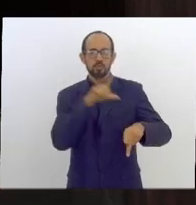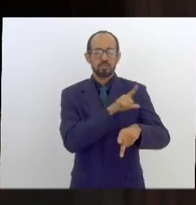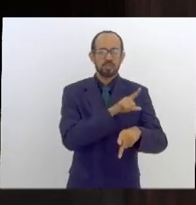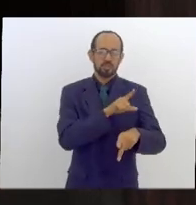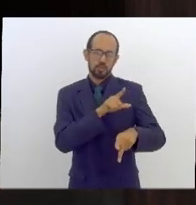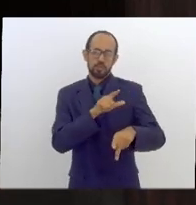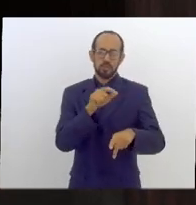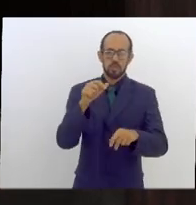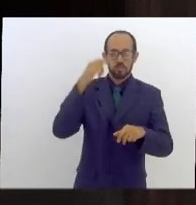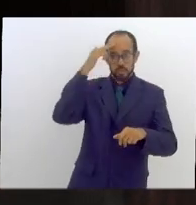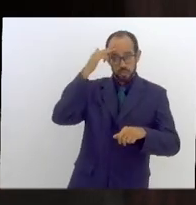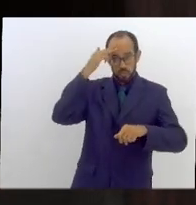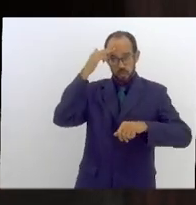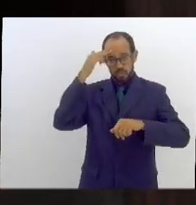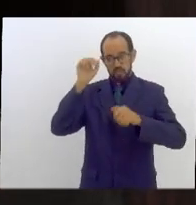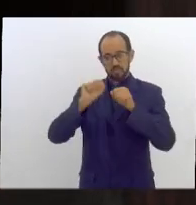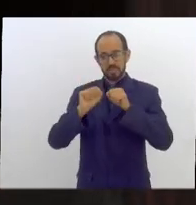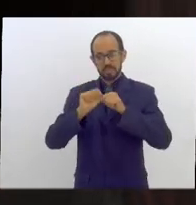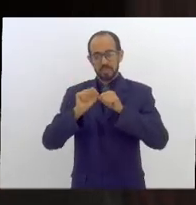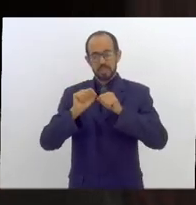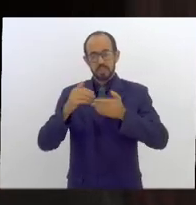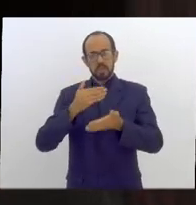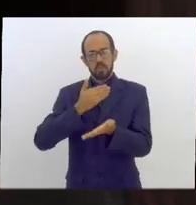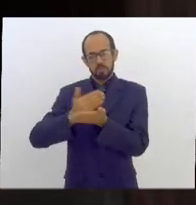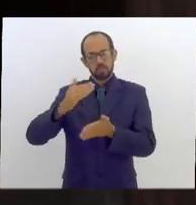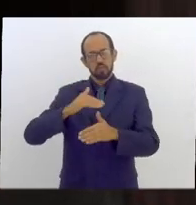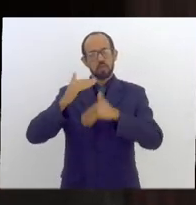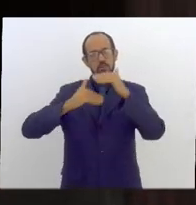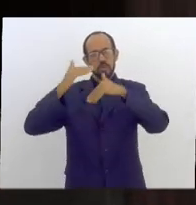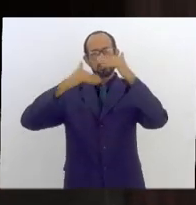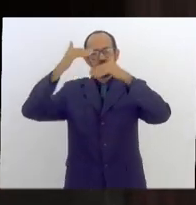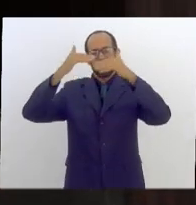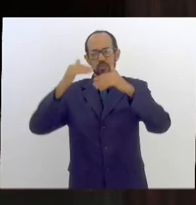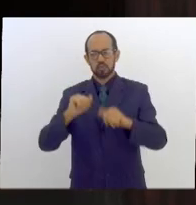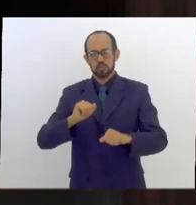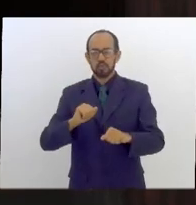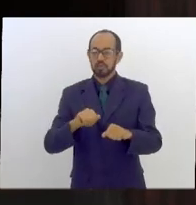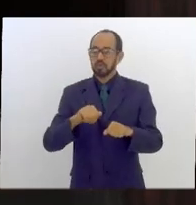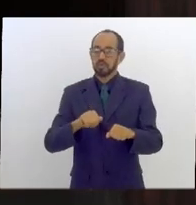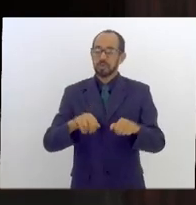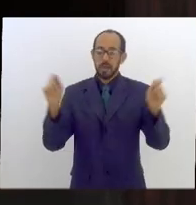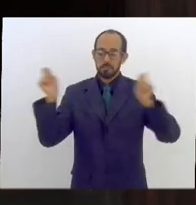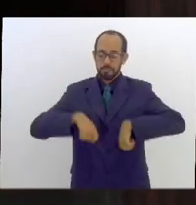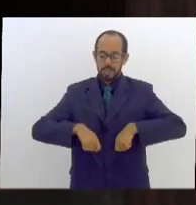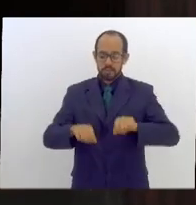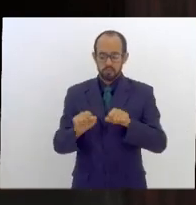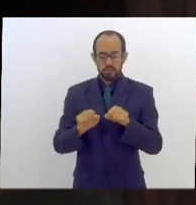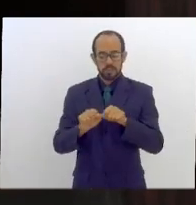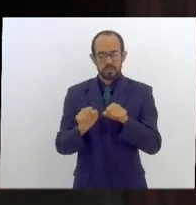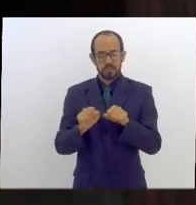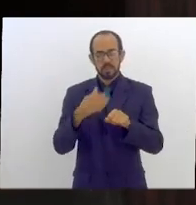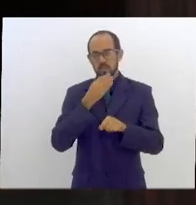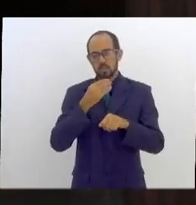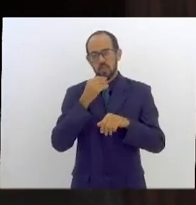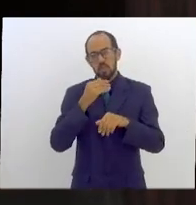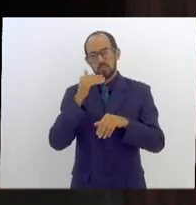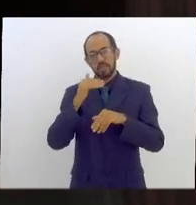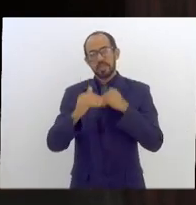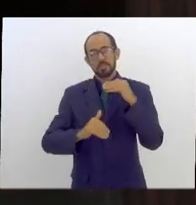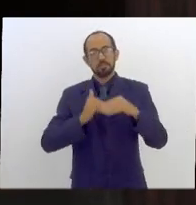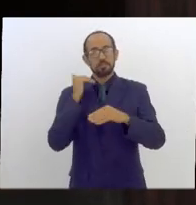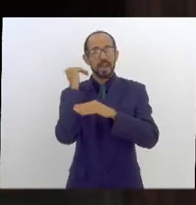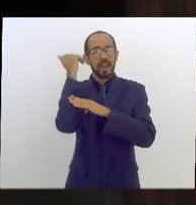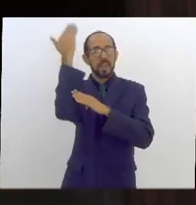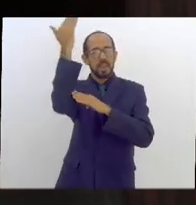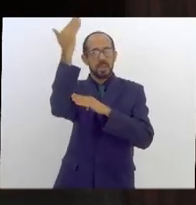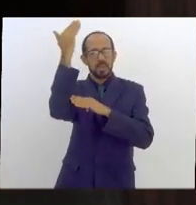próprios, dando início a um processo evolutivo impressionante, capaz de levar o homem aos limites da Terra, a velocidades